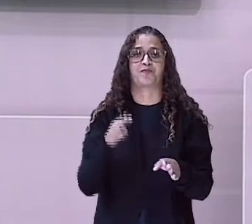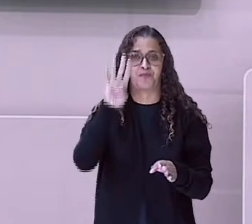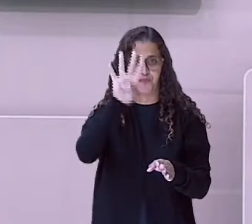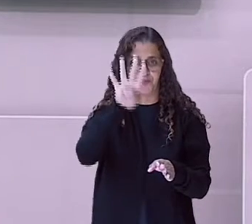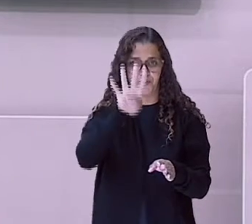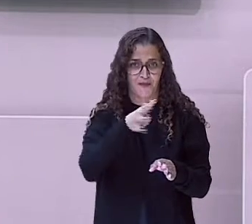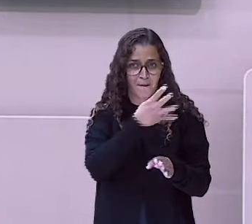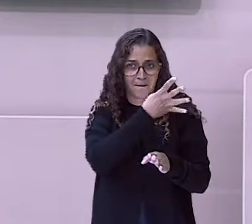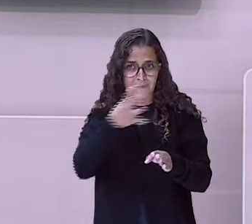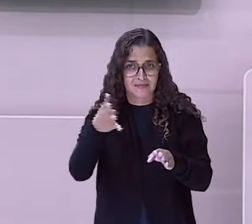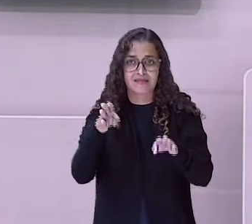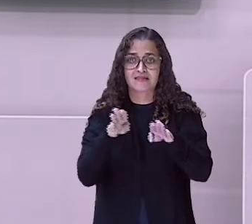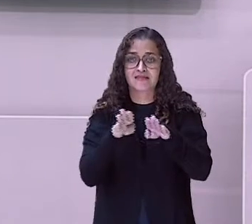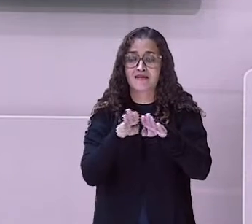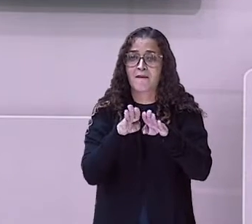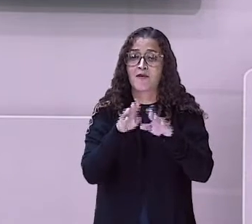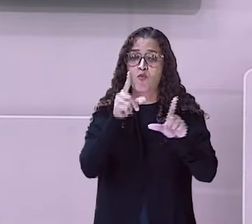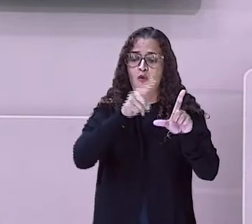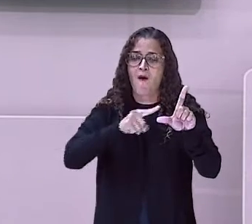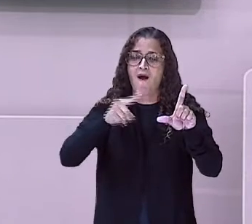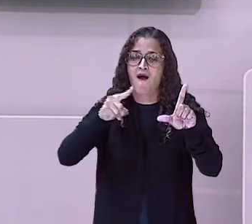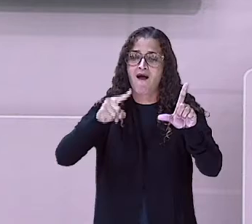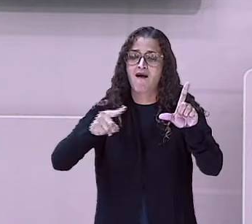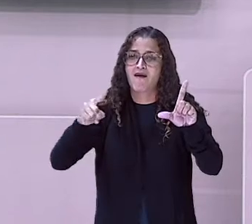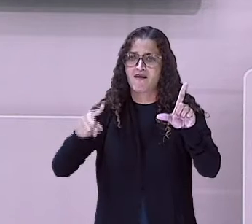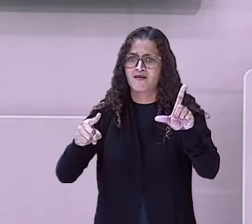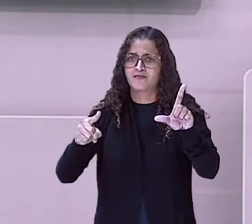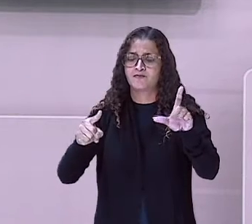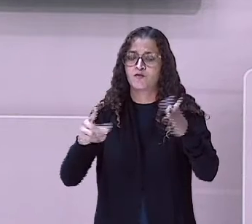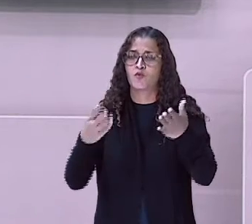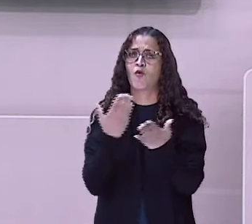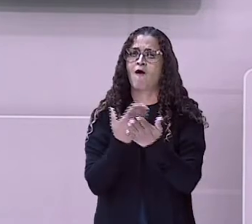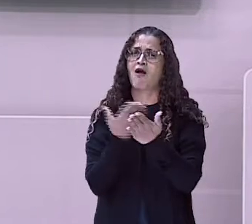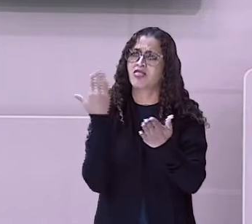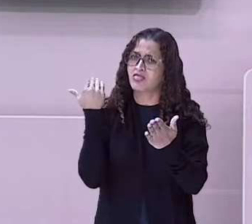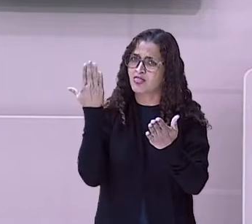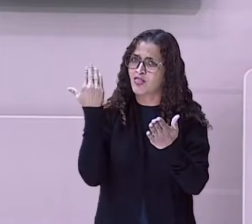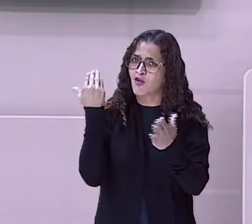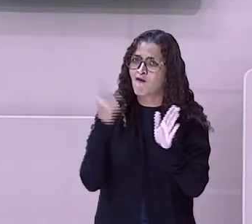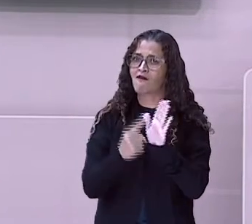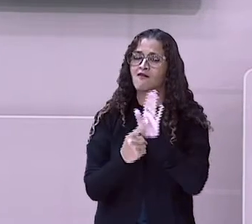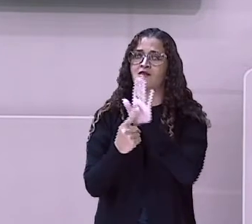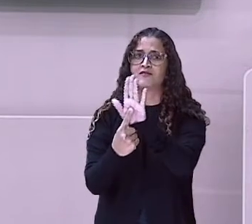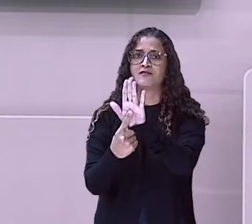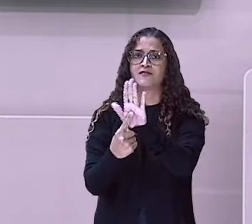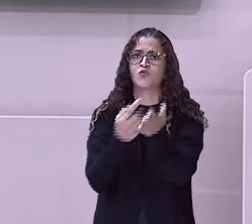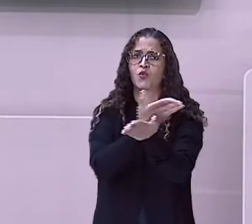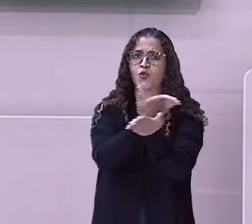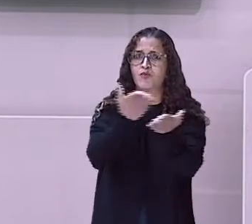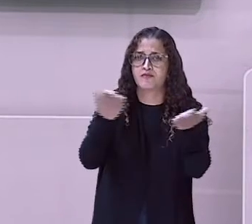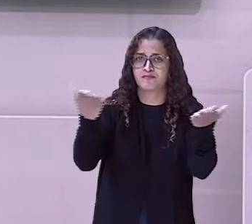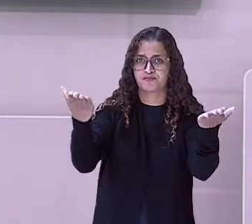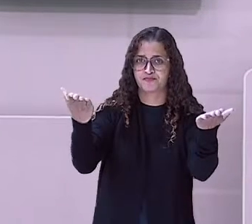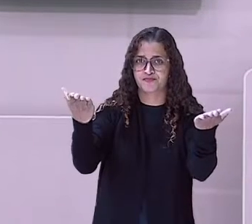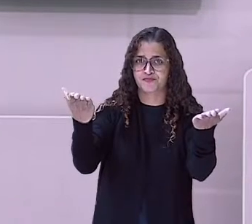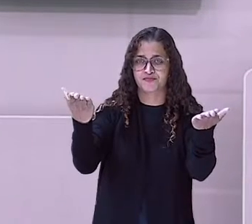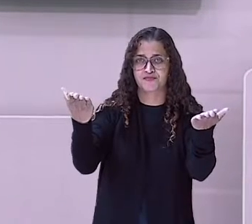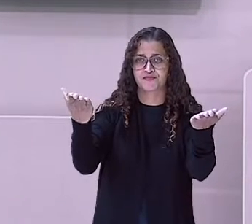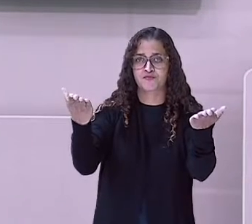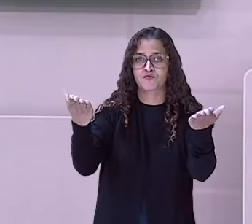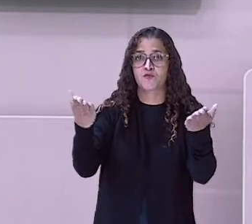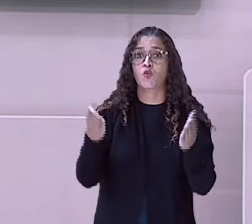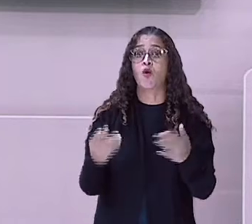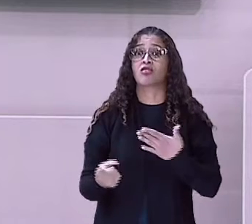gráficos. Então, nas aulas anteriores, foi apresentado aí para vocês